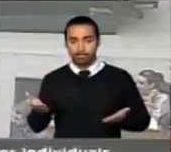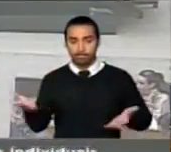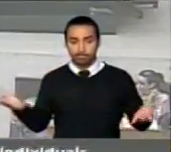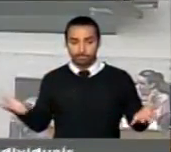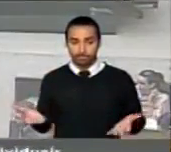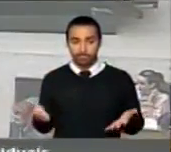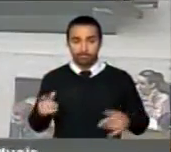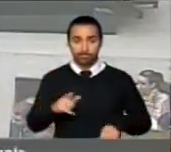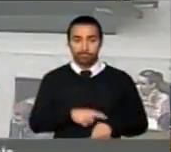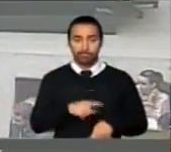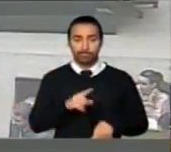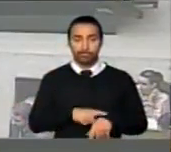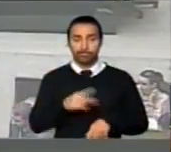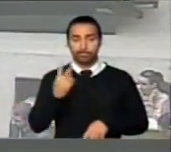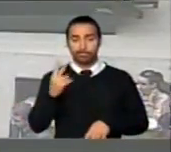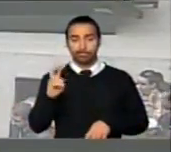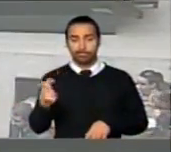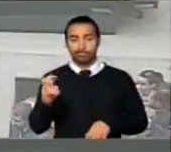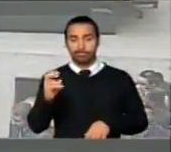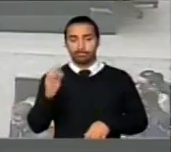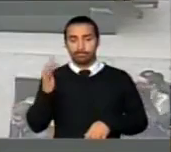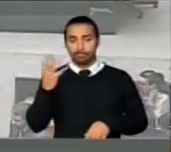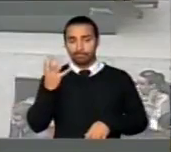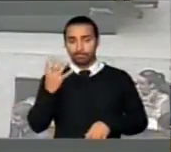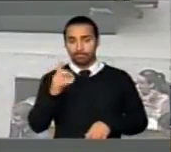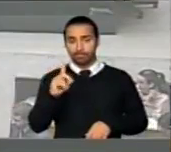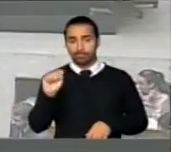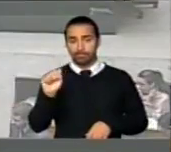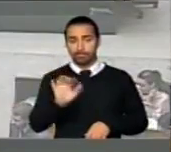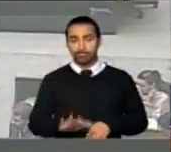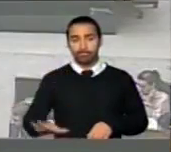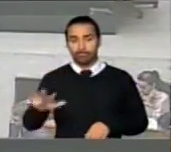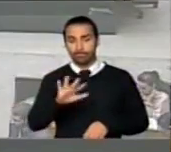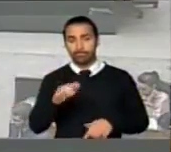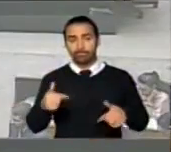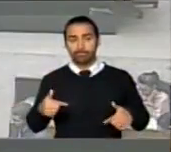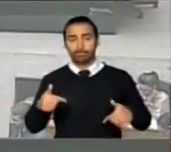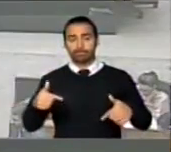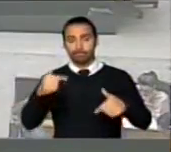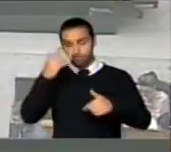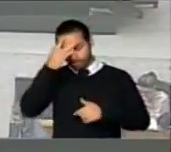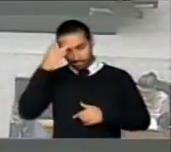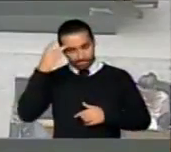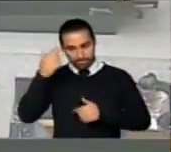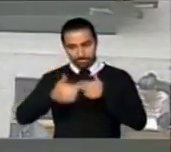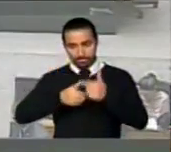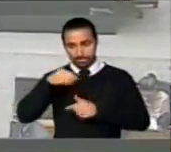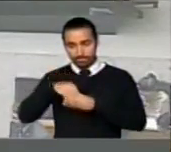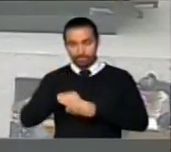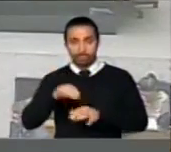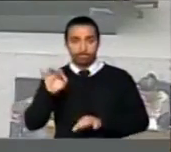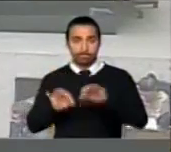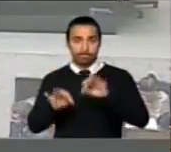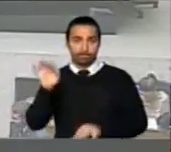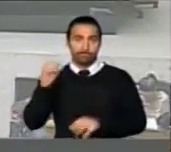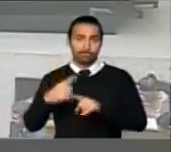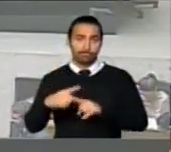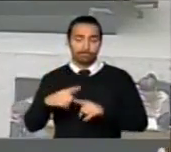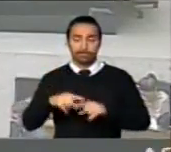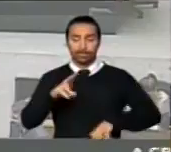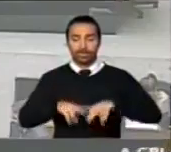25 de fevereiro, é o Dia Nacional de Luta para os Servidores Públicos do Judiciário. Isso porque em junho deste